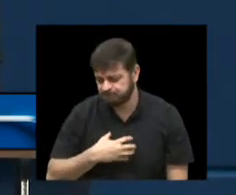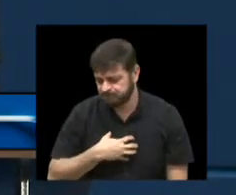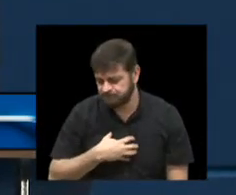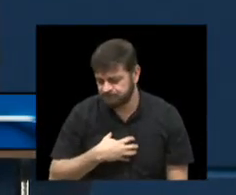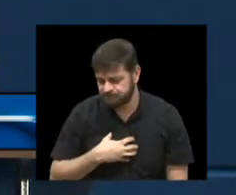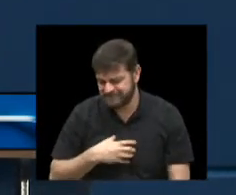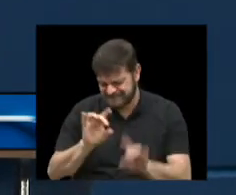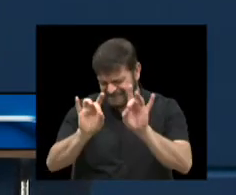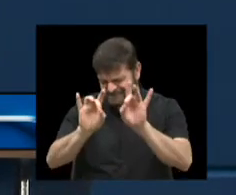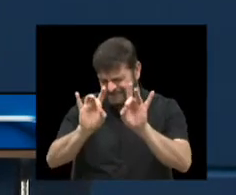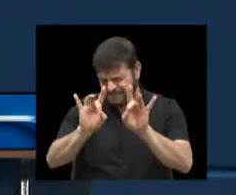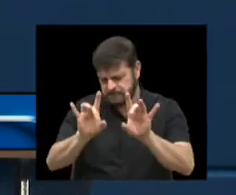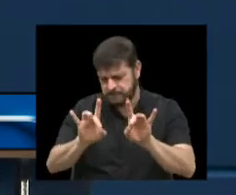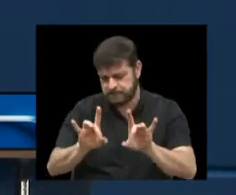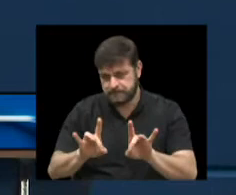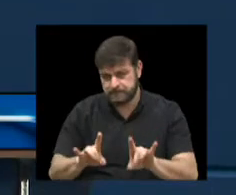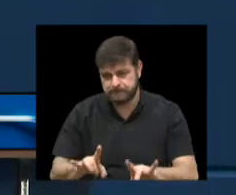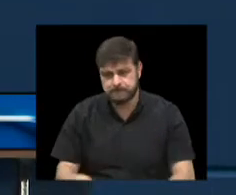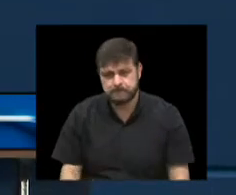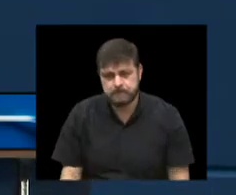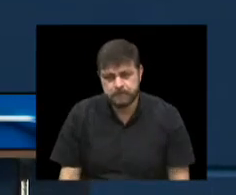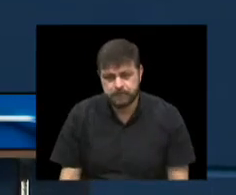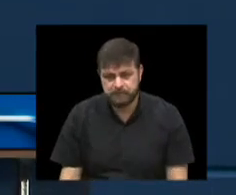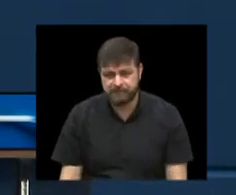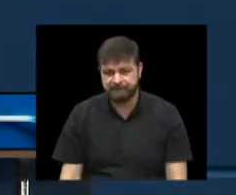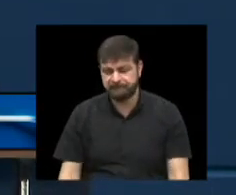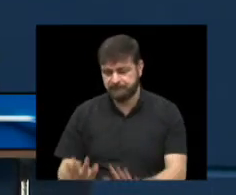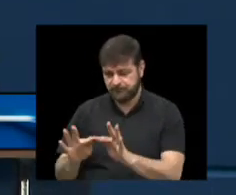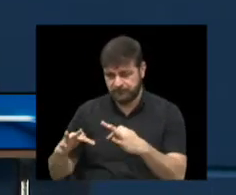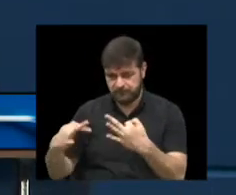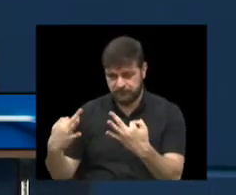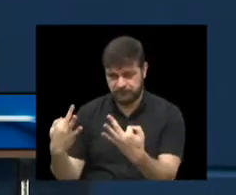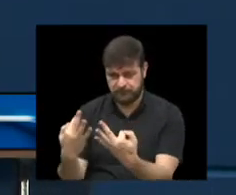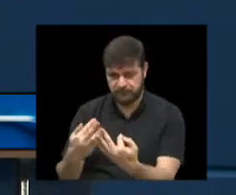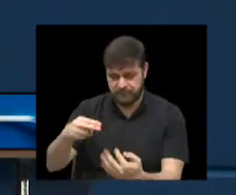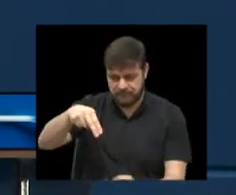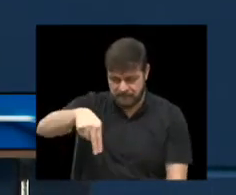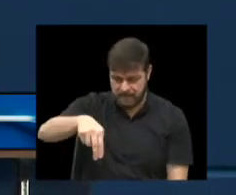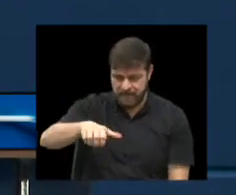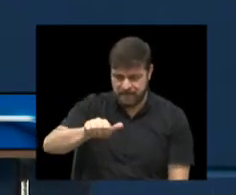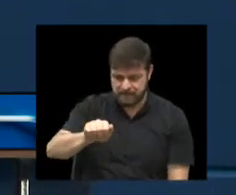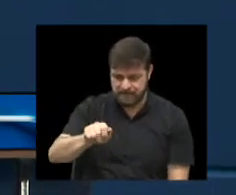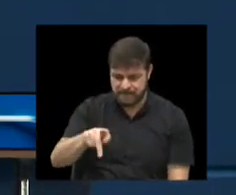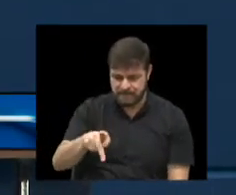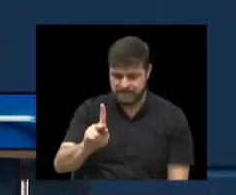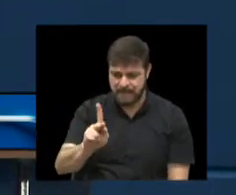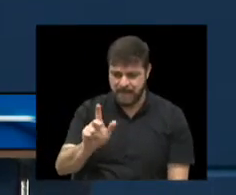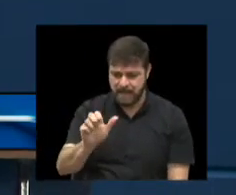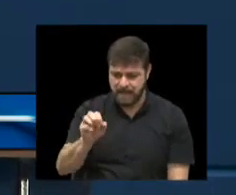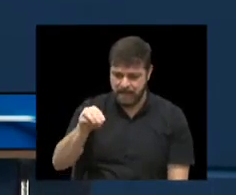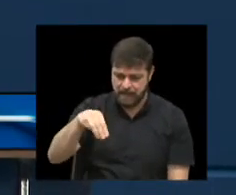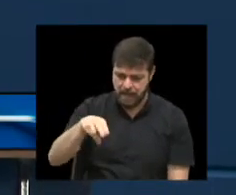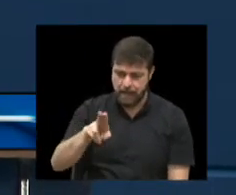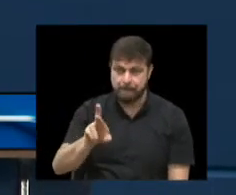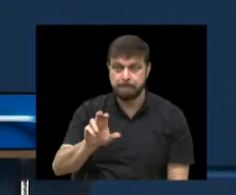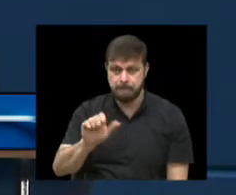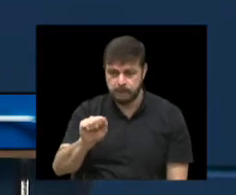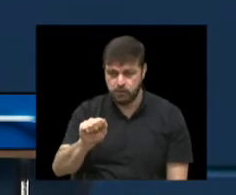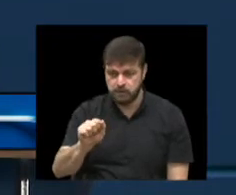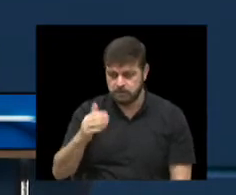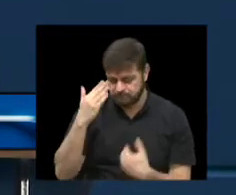de uma forma muito especial, agradecer à família Nakamura, que ouviu meus argumentos